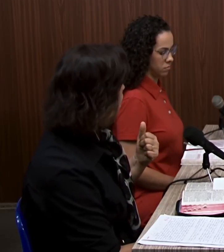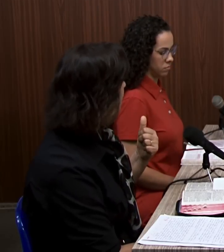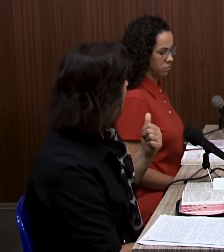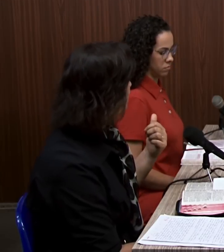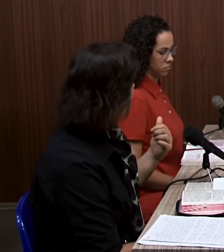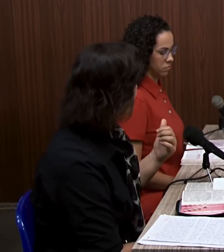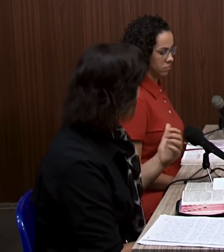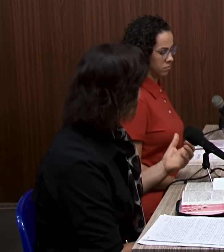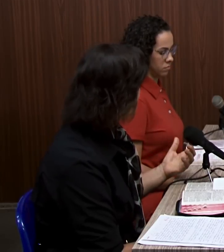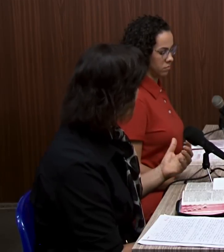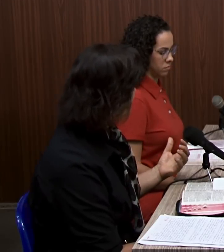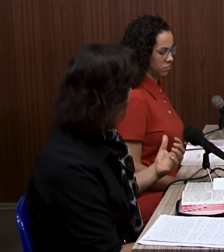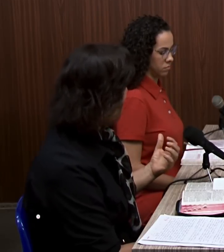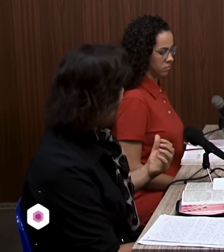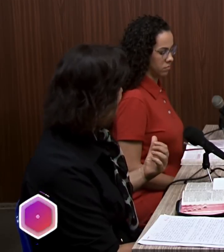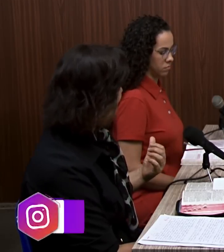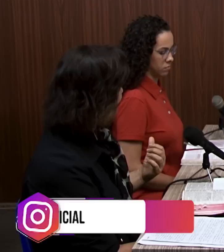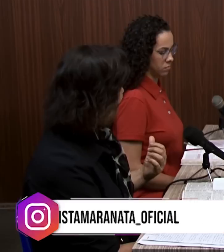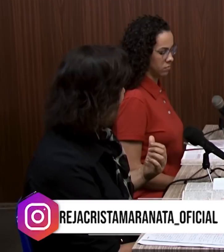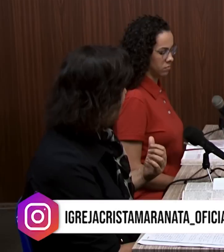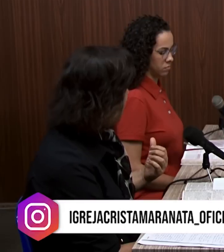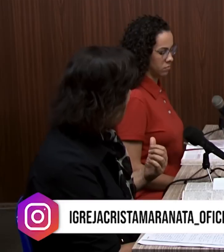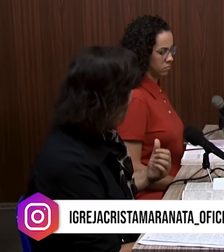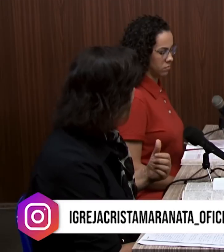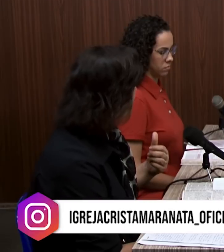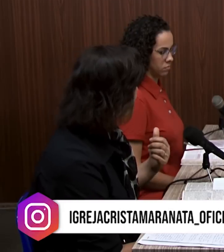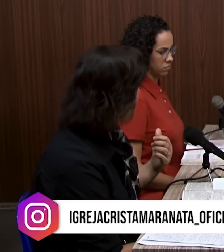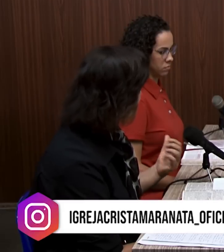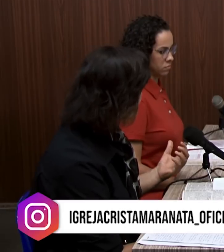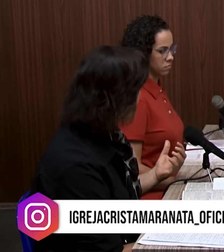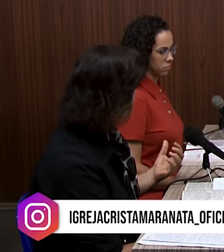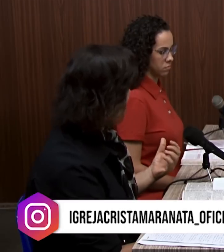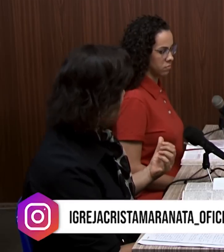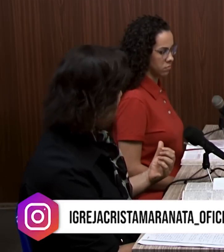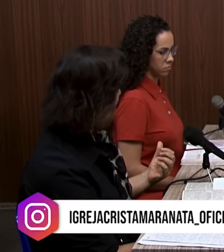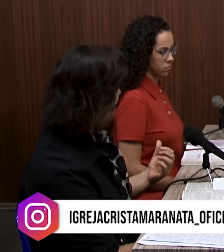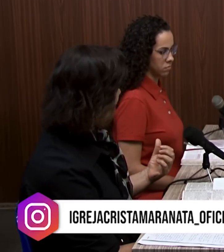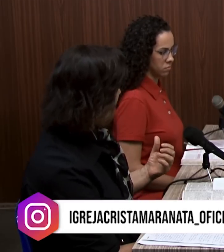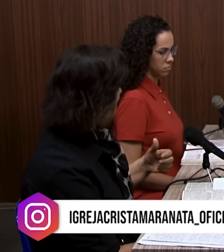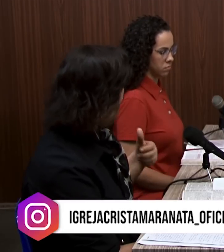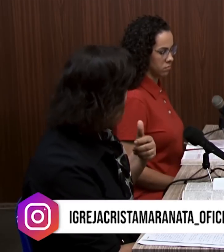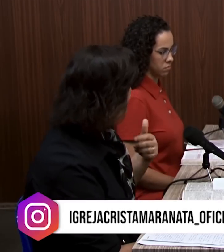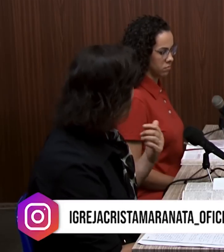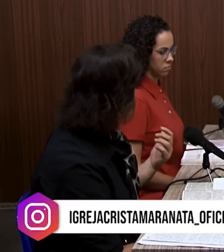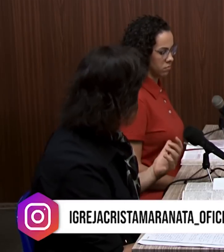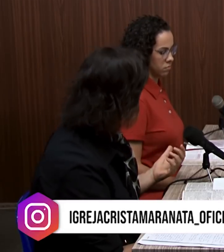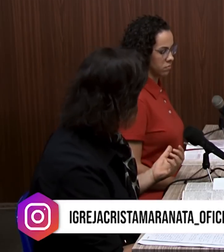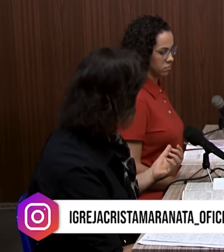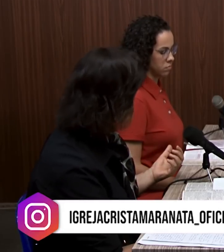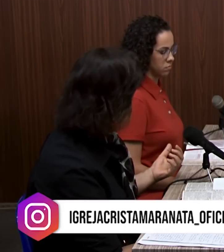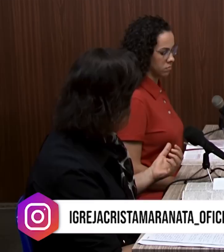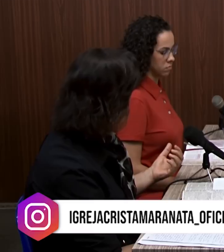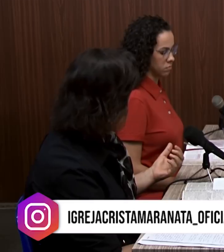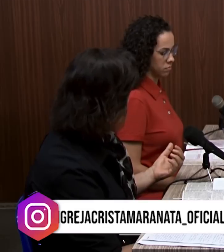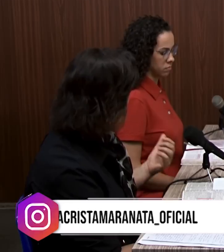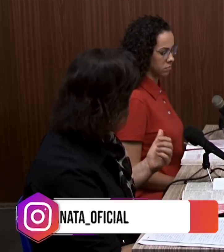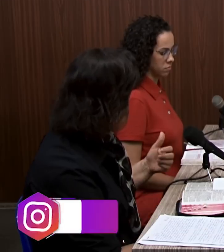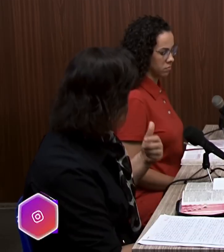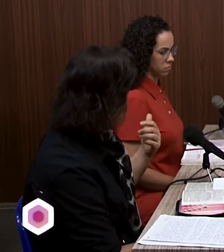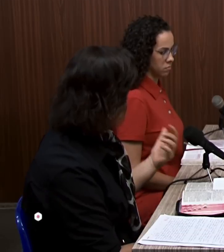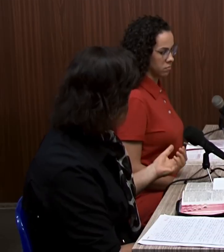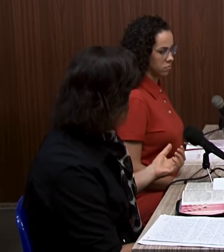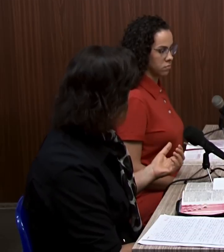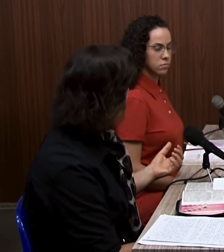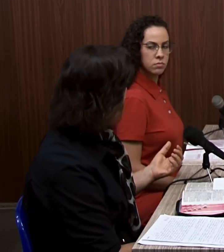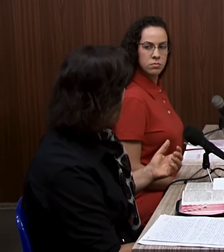nós buscamos a ele, quanto mais queremos ter intimidade com o Senhor, mais ele se revela a nós. E nada